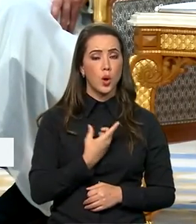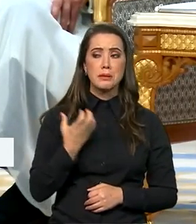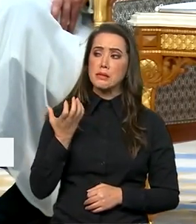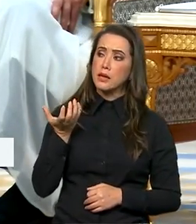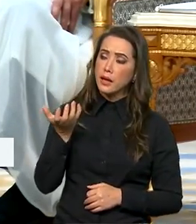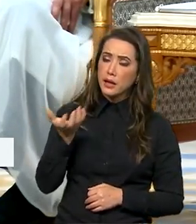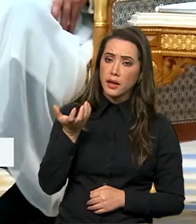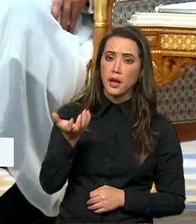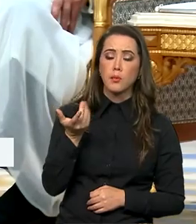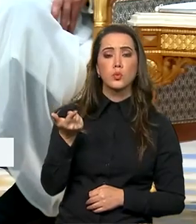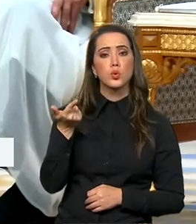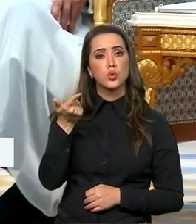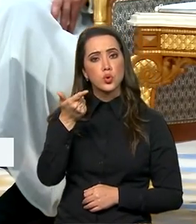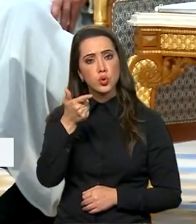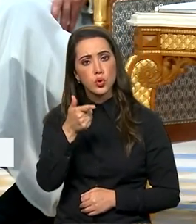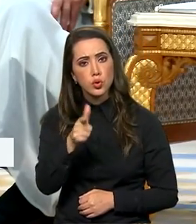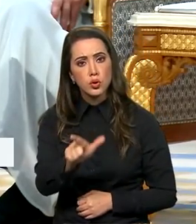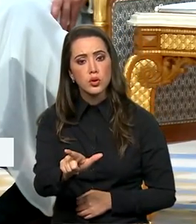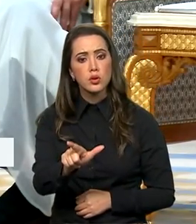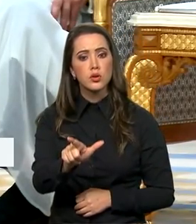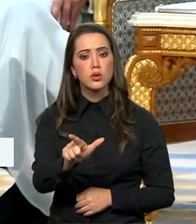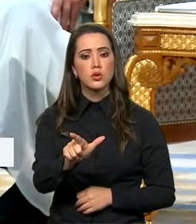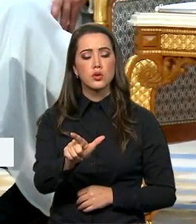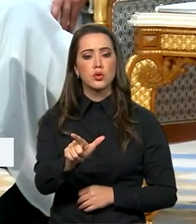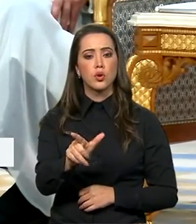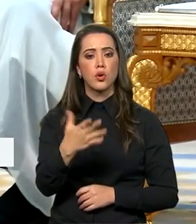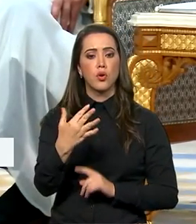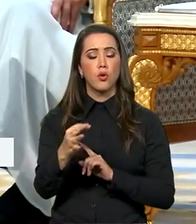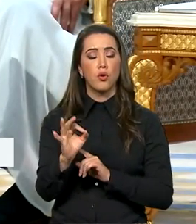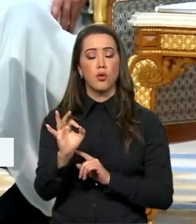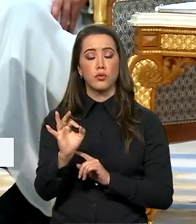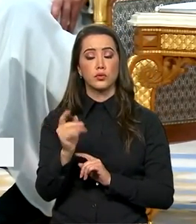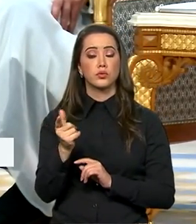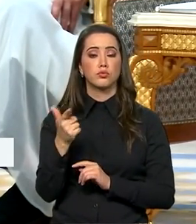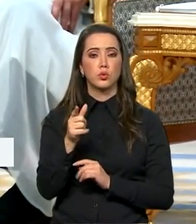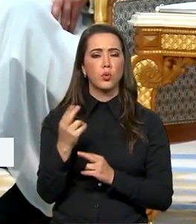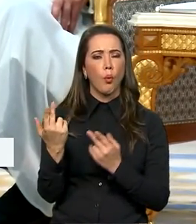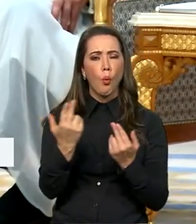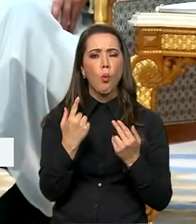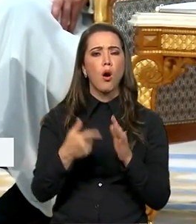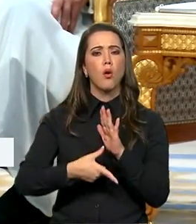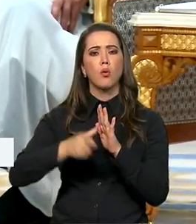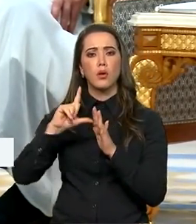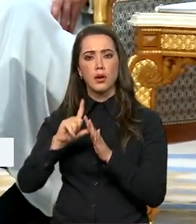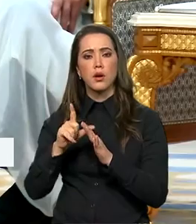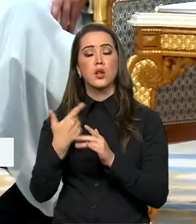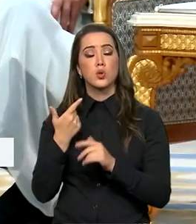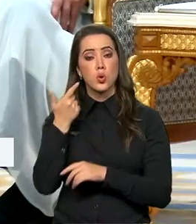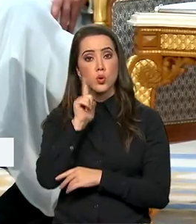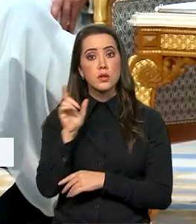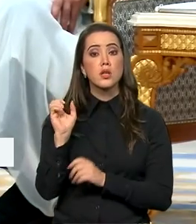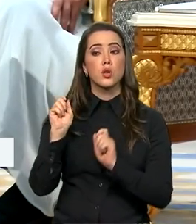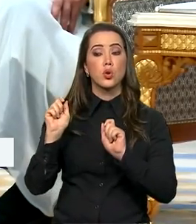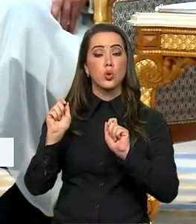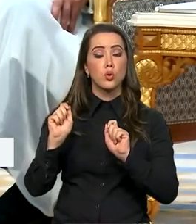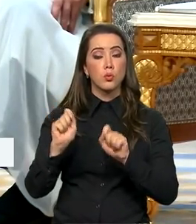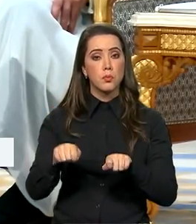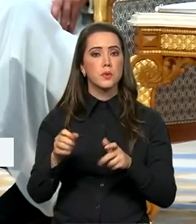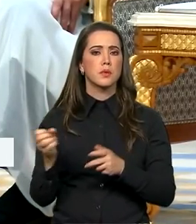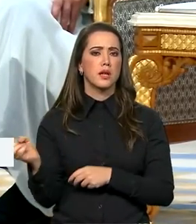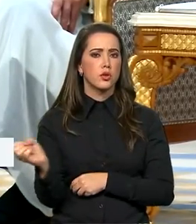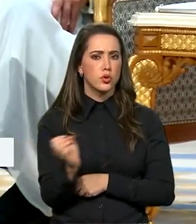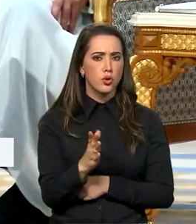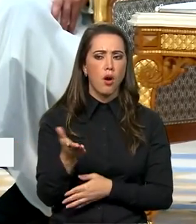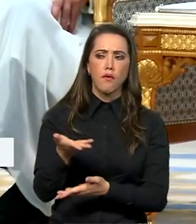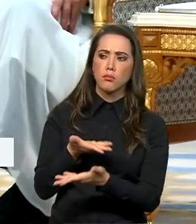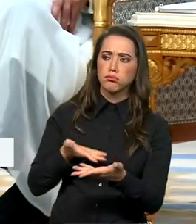resgatar o espírito da África e explorar novas frentes negociadoras, diversificar